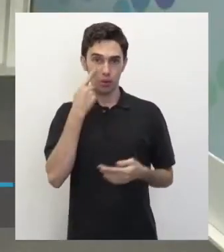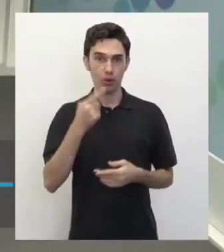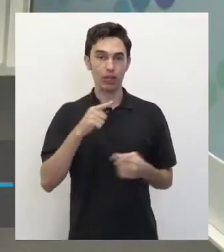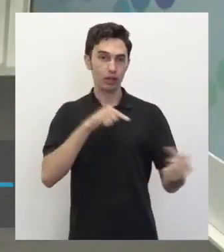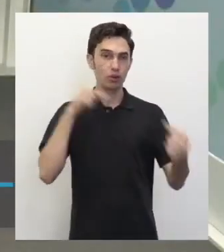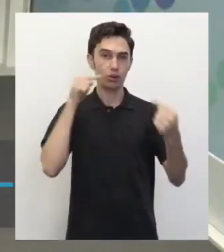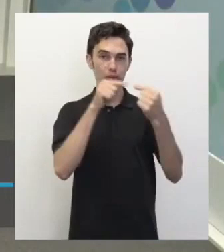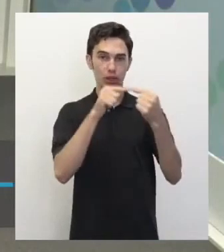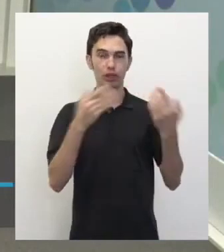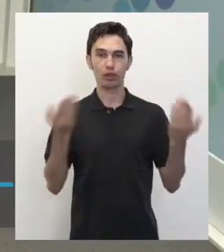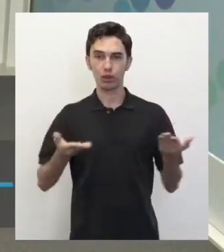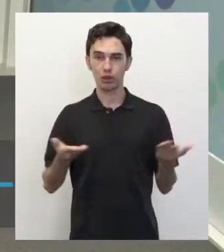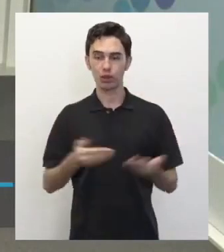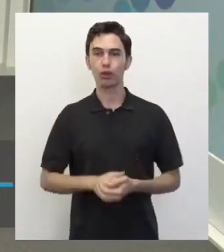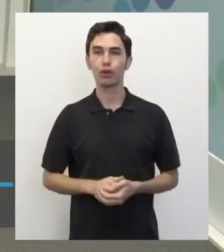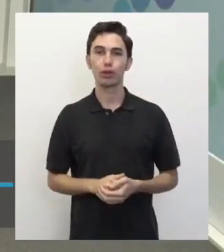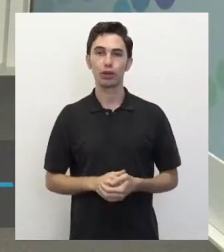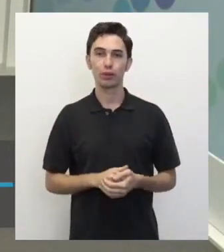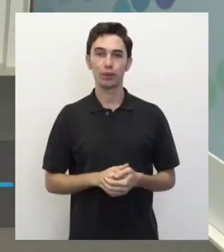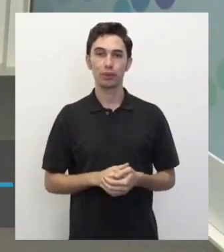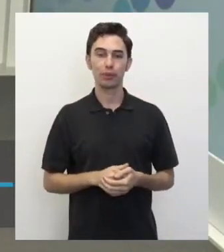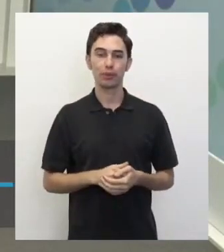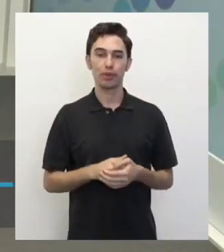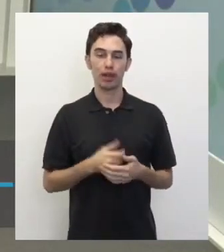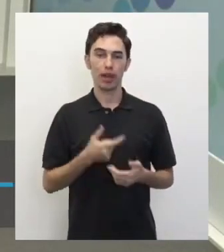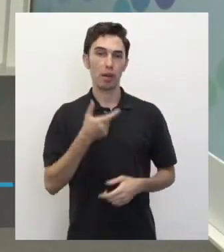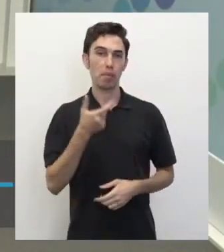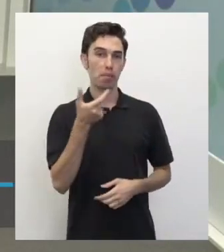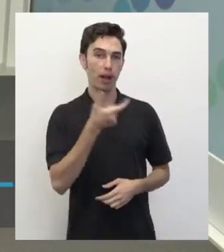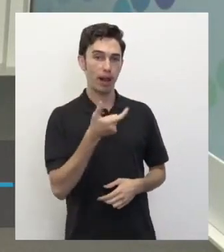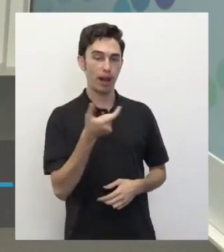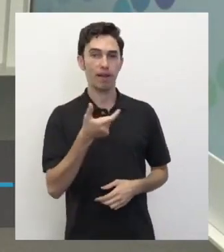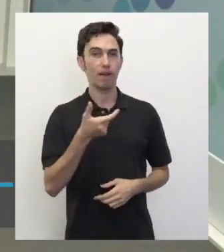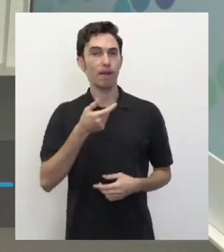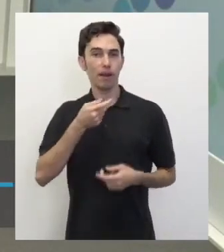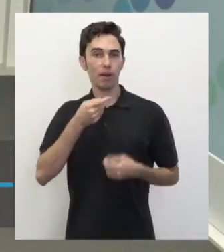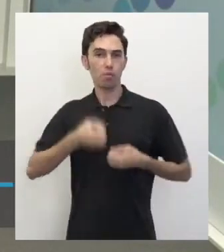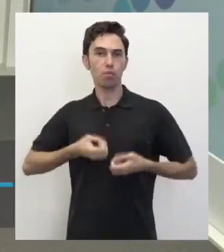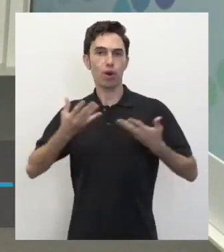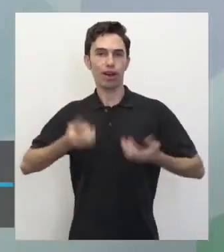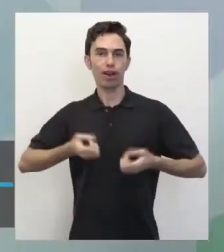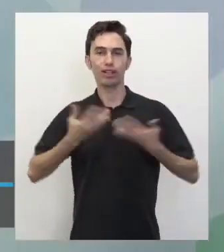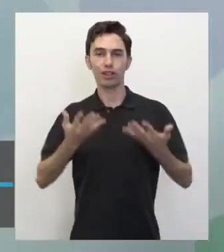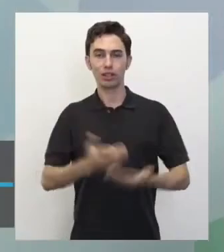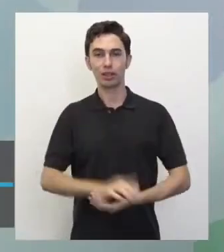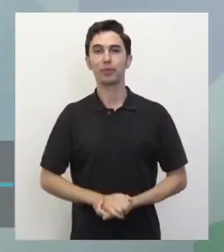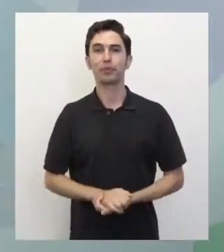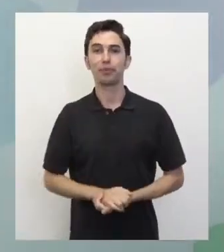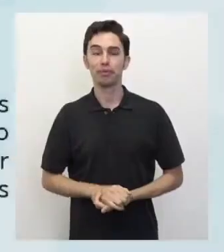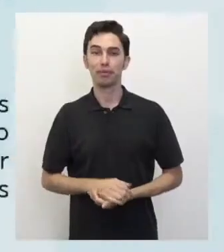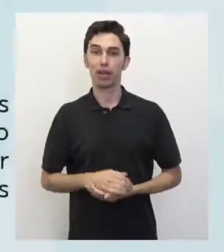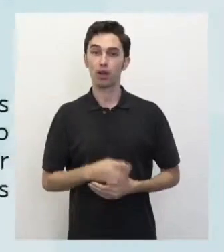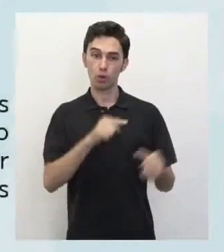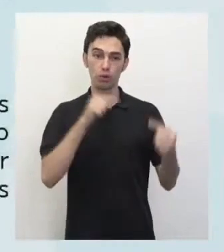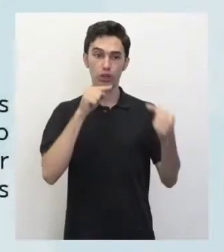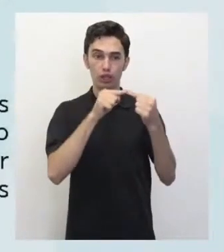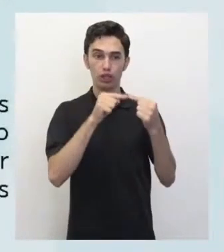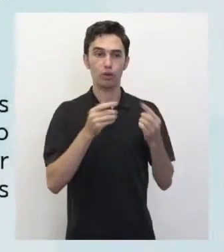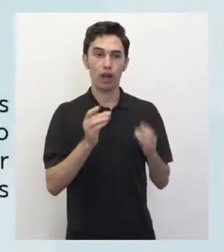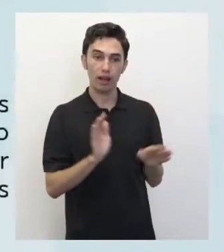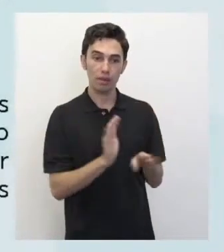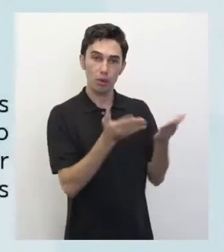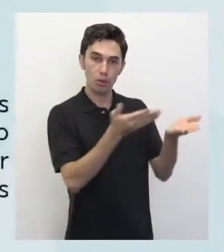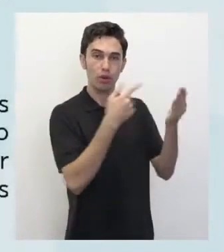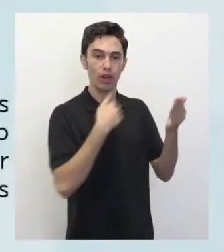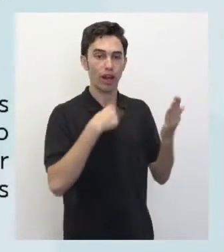aula de hoje, que é a palavra poética, tudo a ver com poesia. Objetivo da aula: promover a leitura de poemas